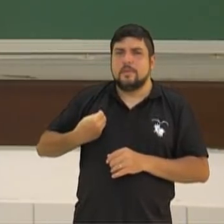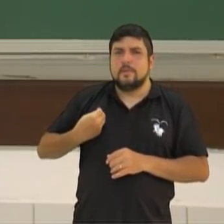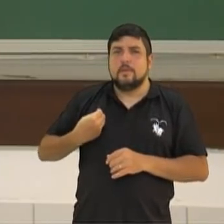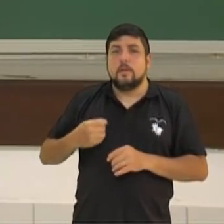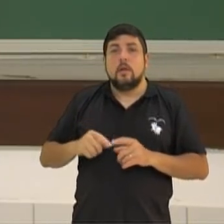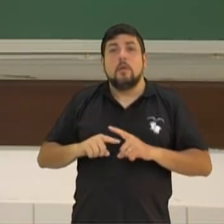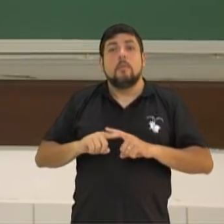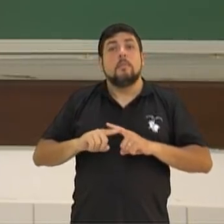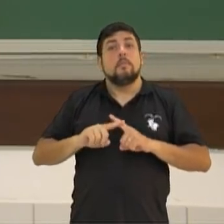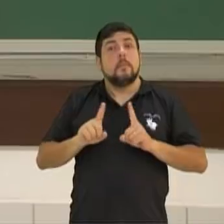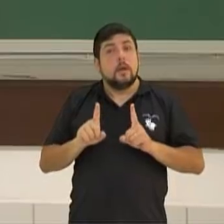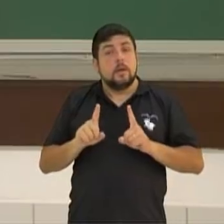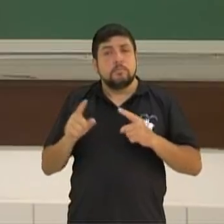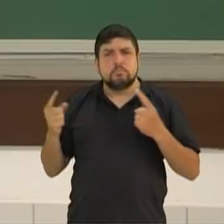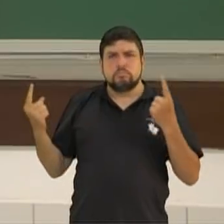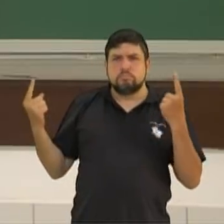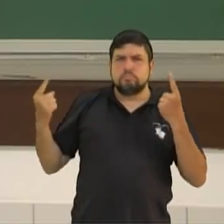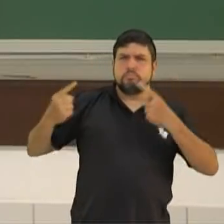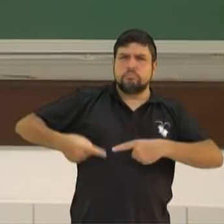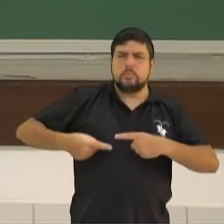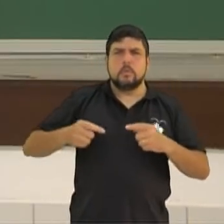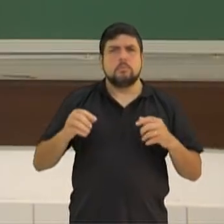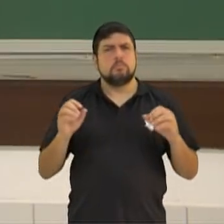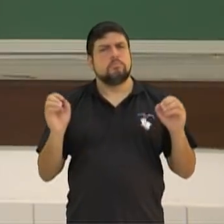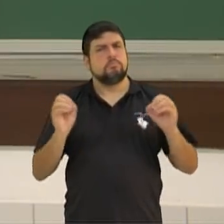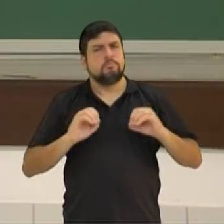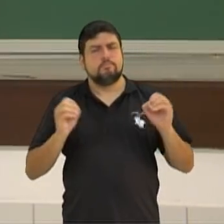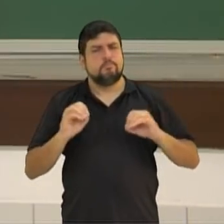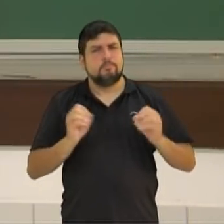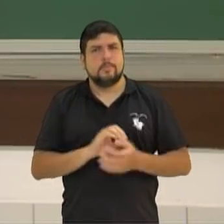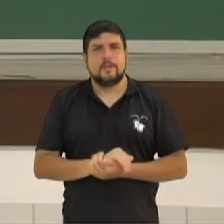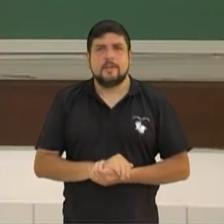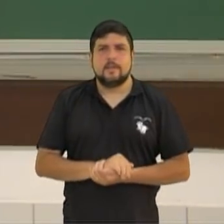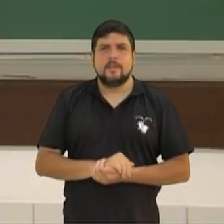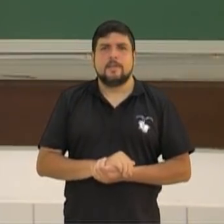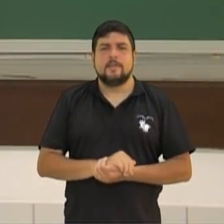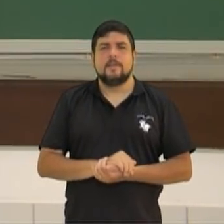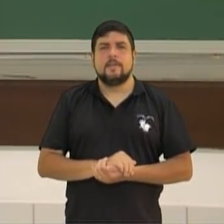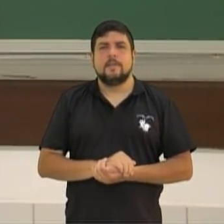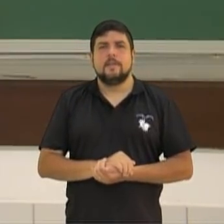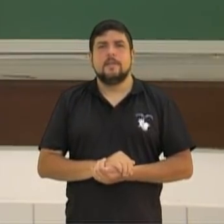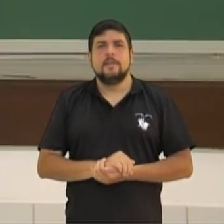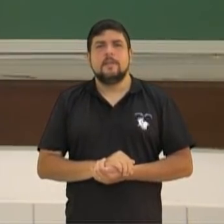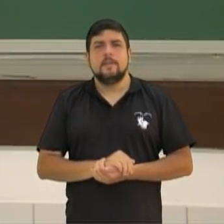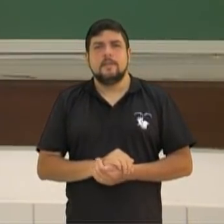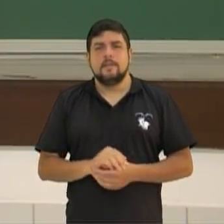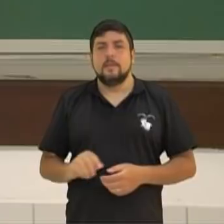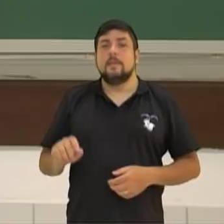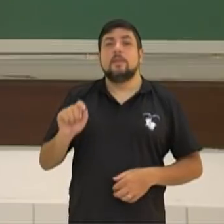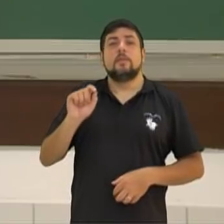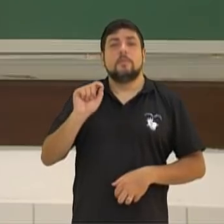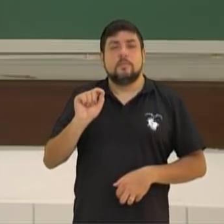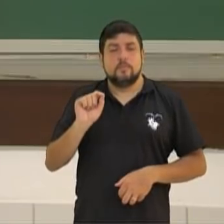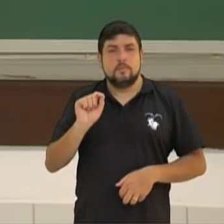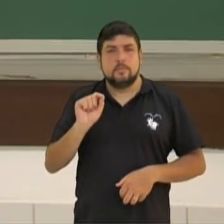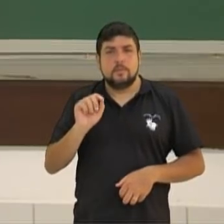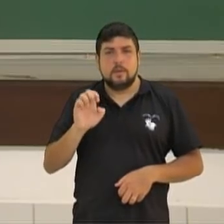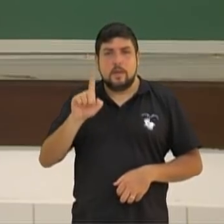não prevê uma competição, tá? Então, é uma ideia de fazer